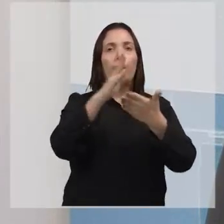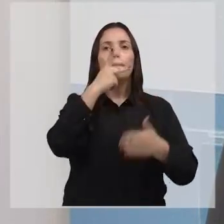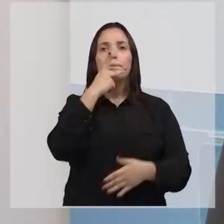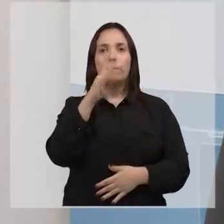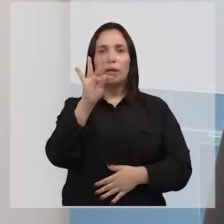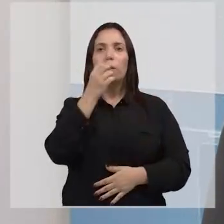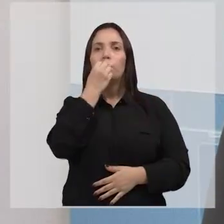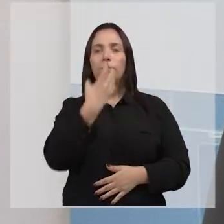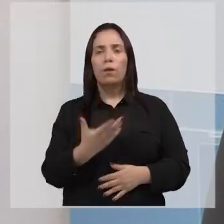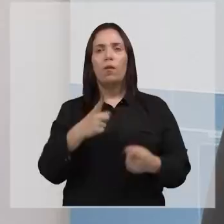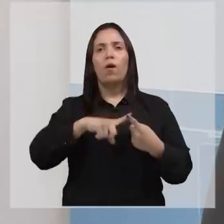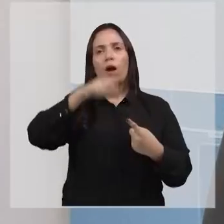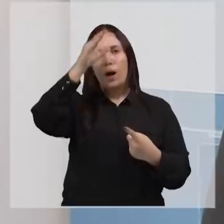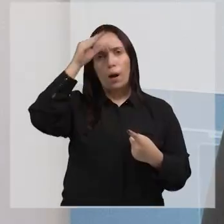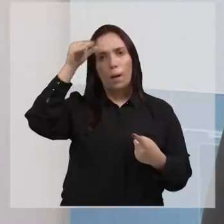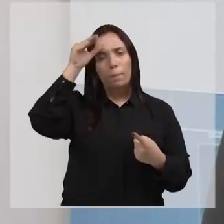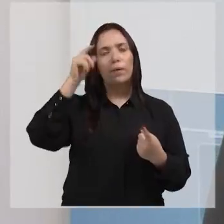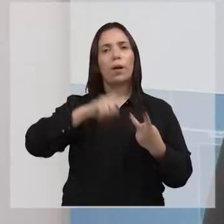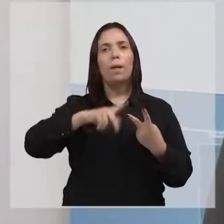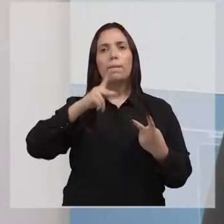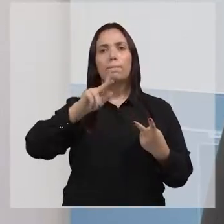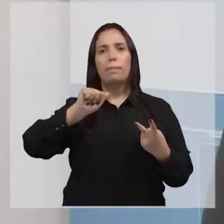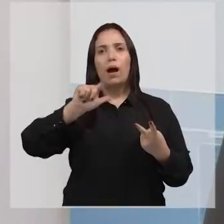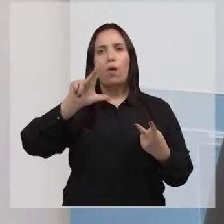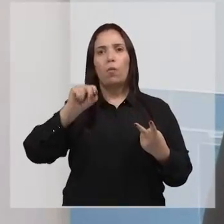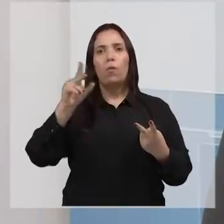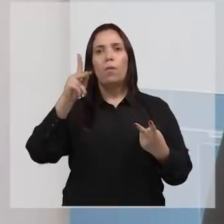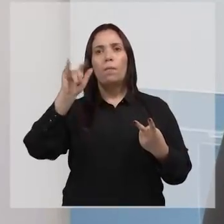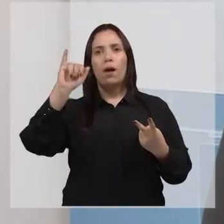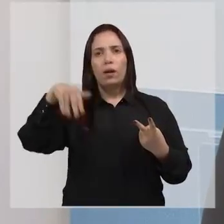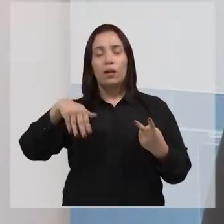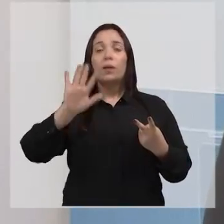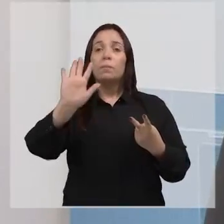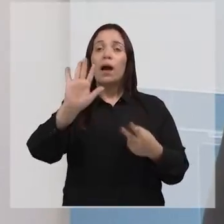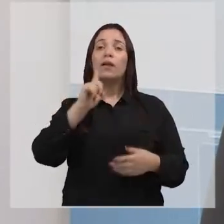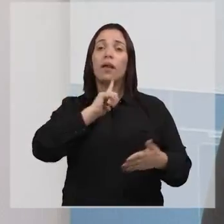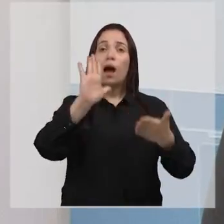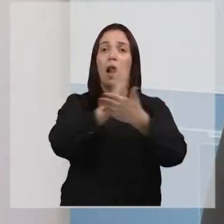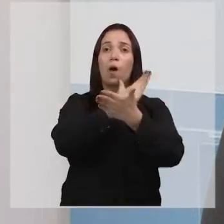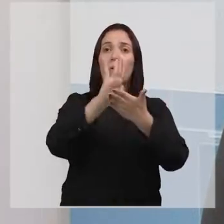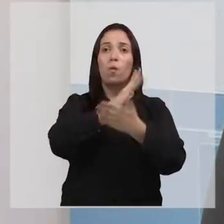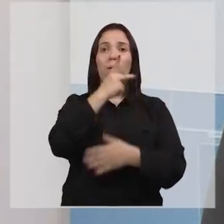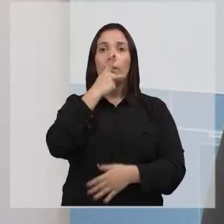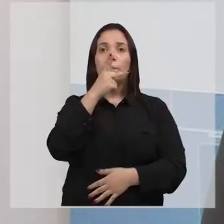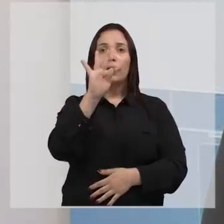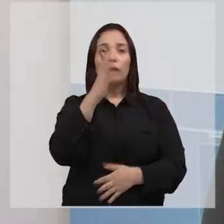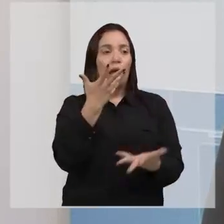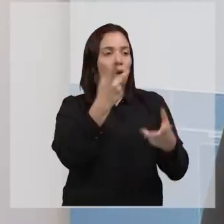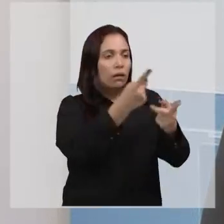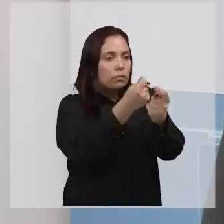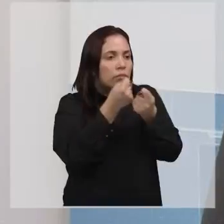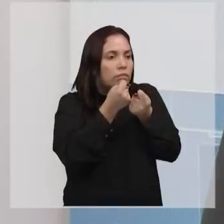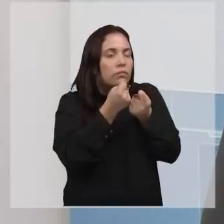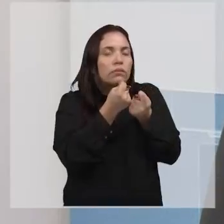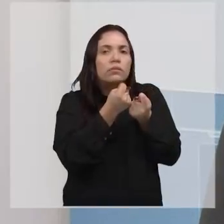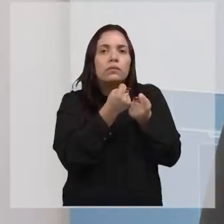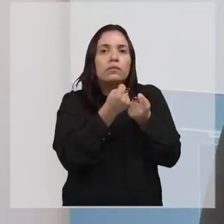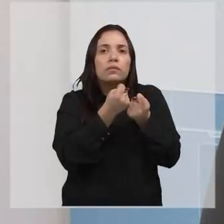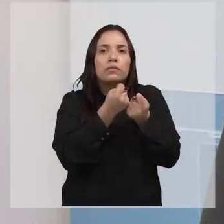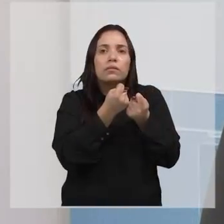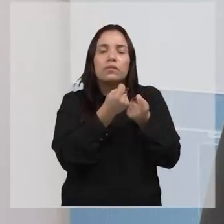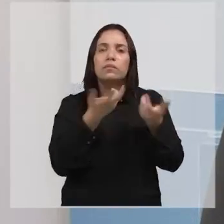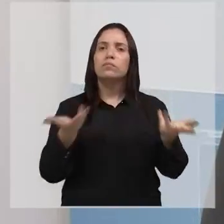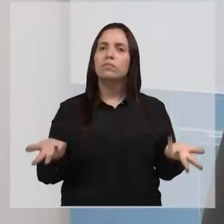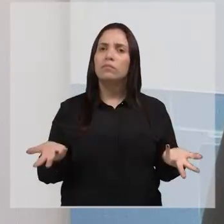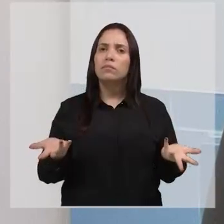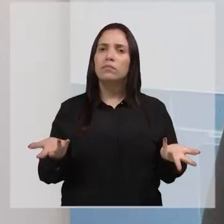Camilo Santana, Paulo Paim, homem de bem, não é o PT. Mas tem uma turma ali que ela não larga o osso, não. Não larga, não. E aí,